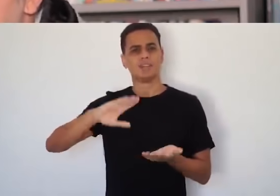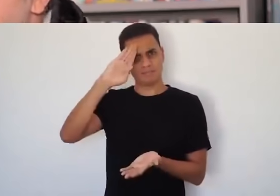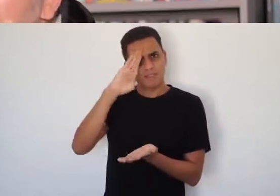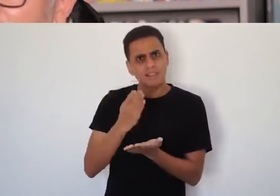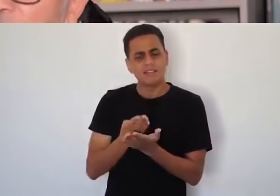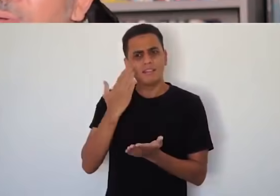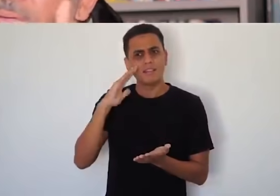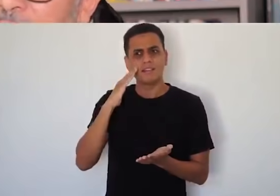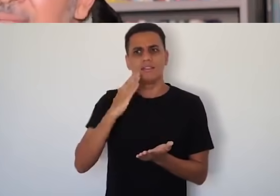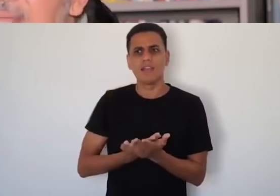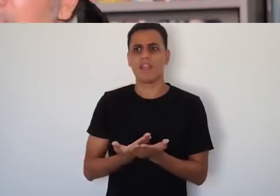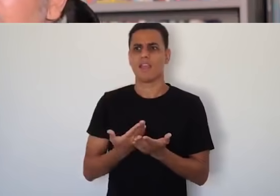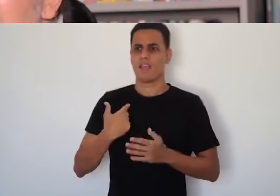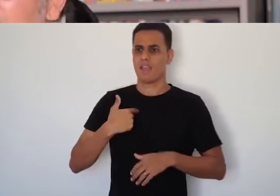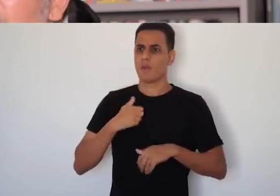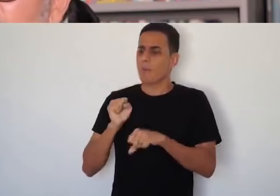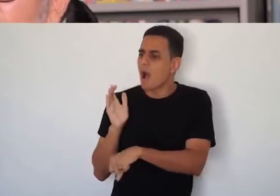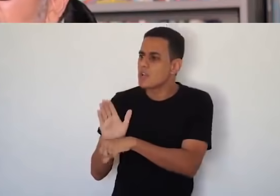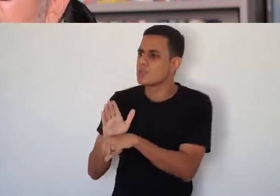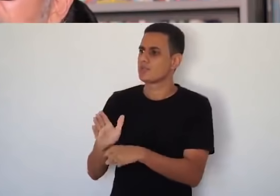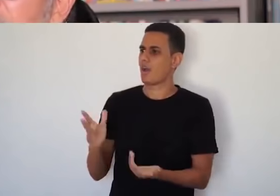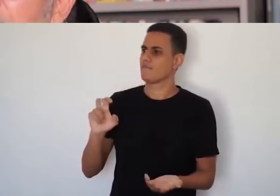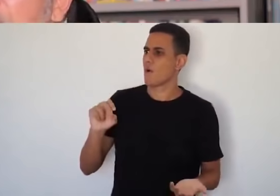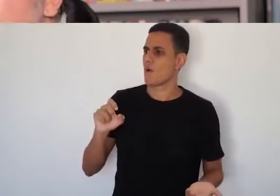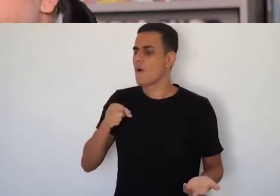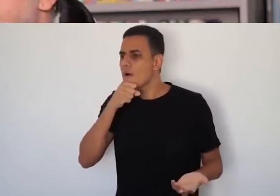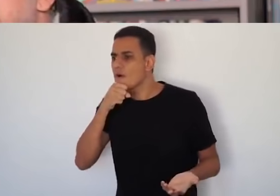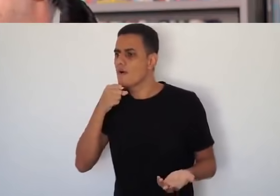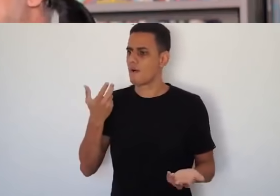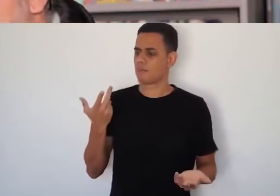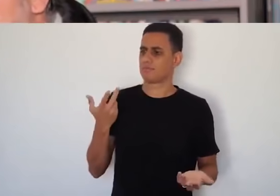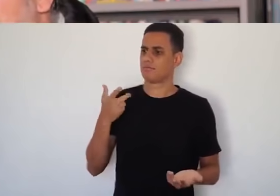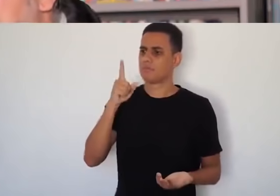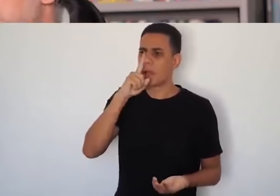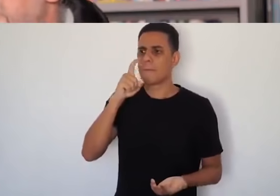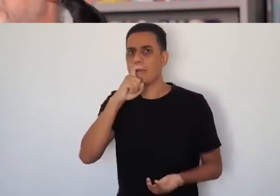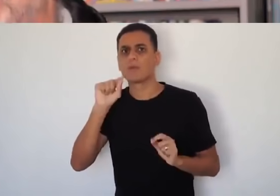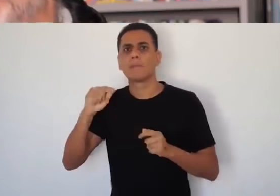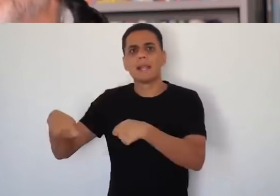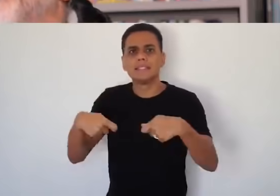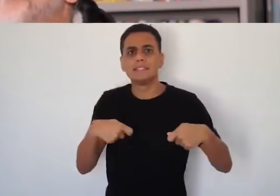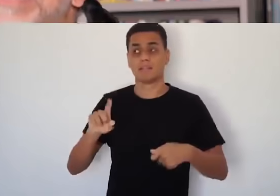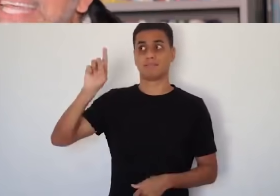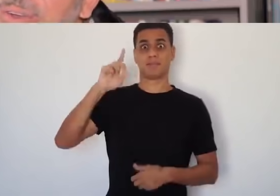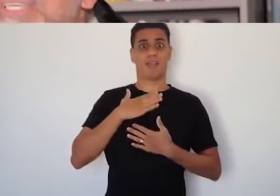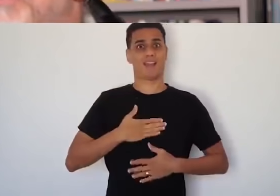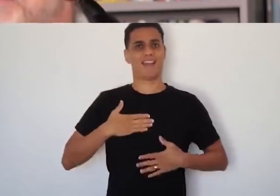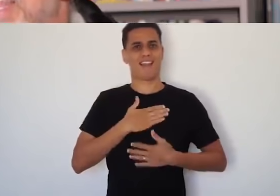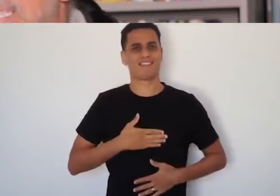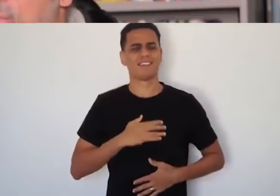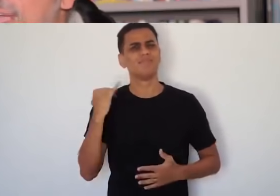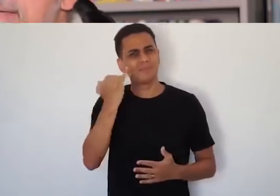que reflete o credo em Deus, em Cristo Jesus. Mas tudo começa em casa. De novo, né? Tudo começa na